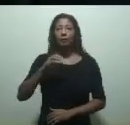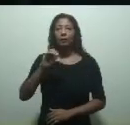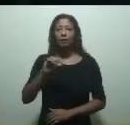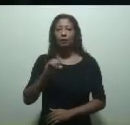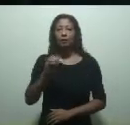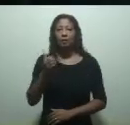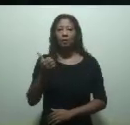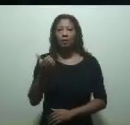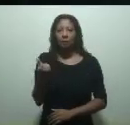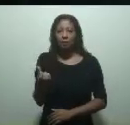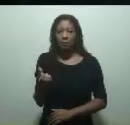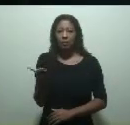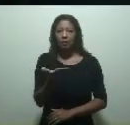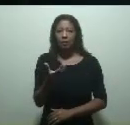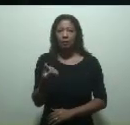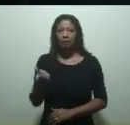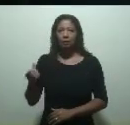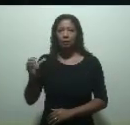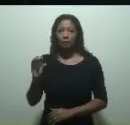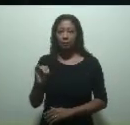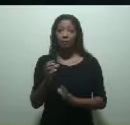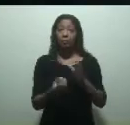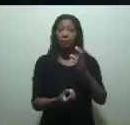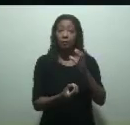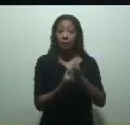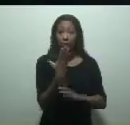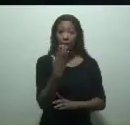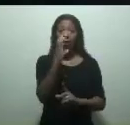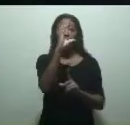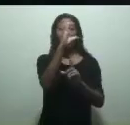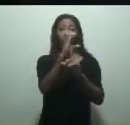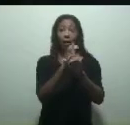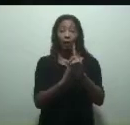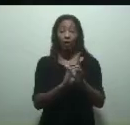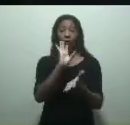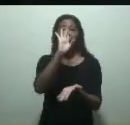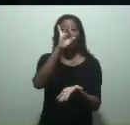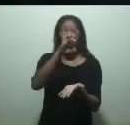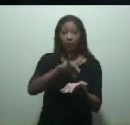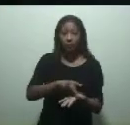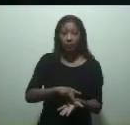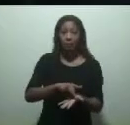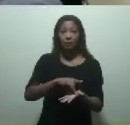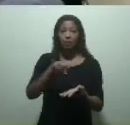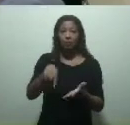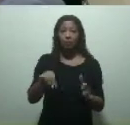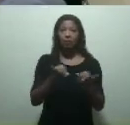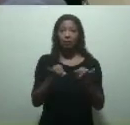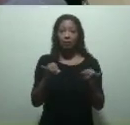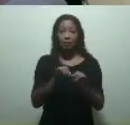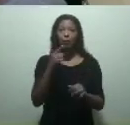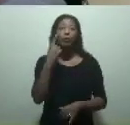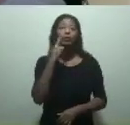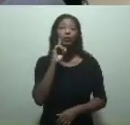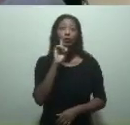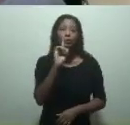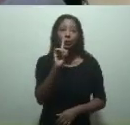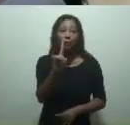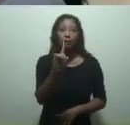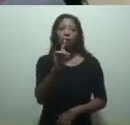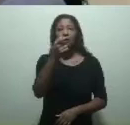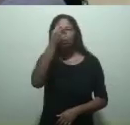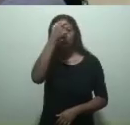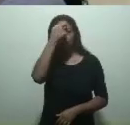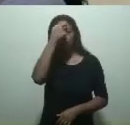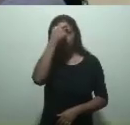016-2020 institui no calendário oficial do município o Dia Municipal de Conscientização e